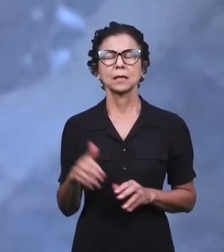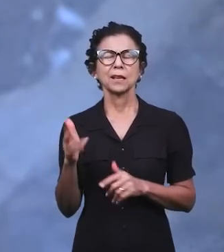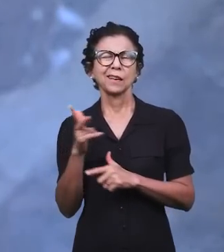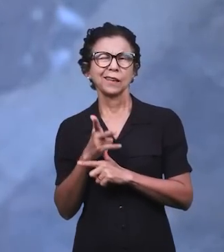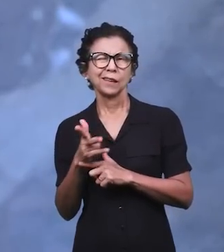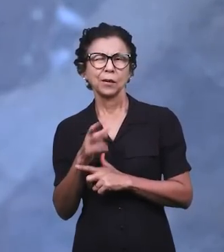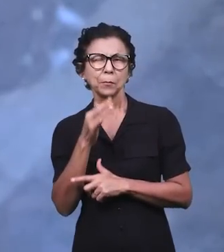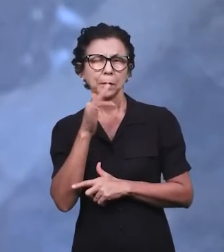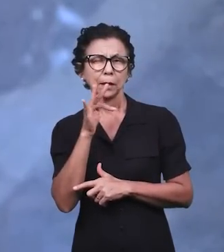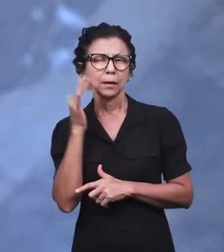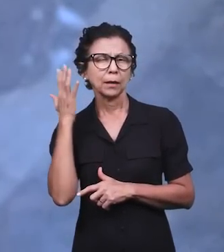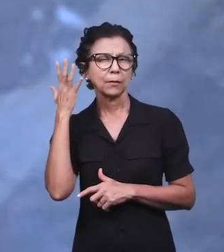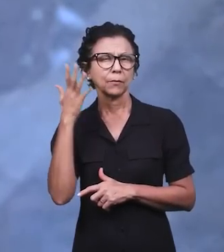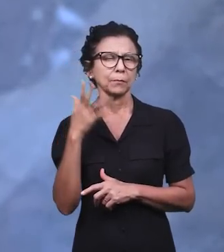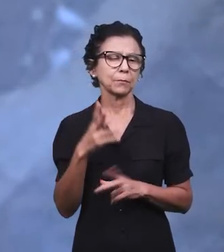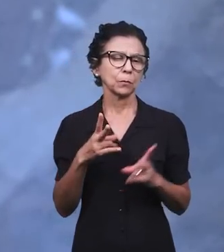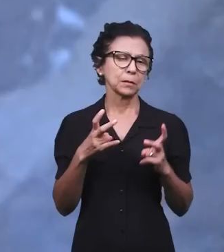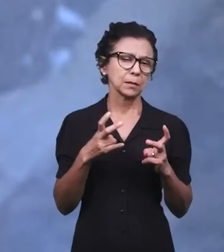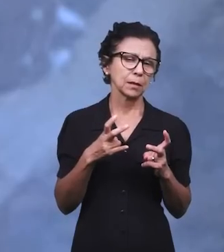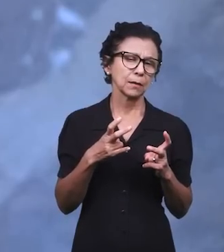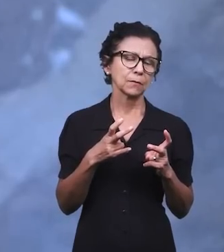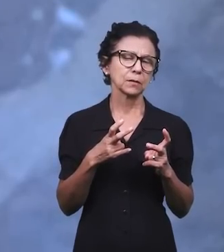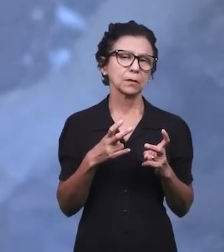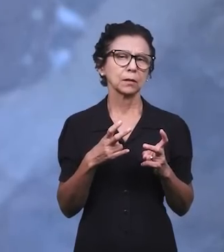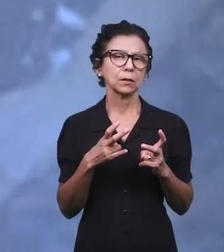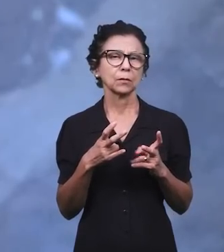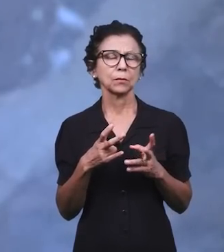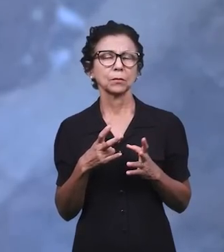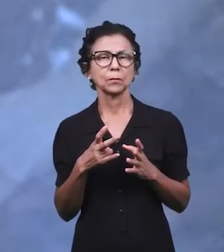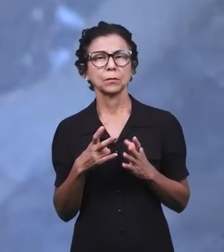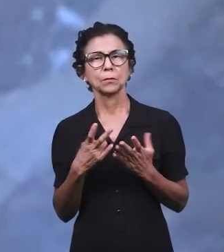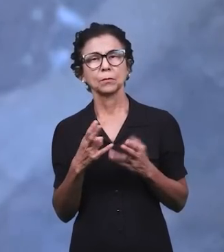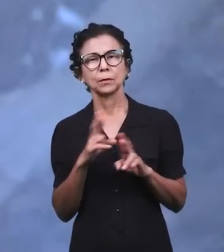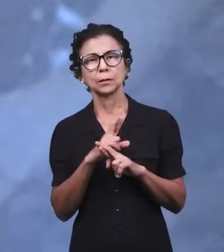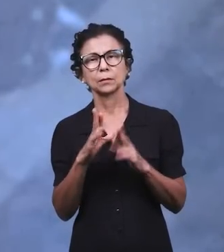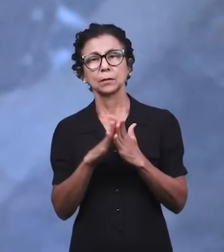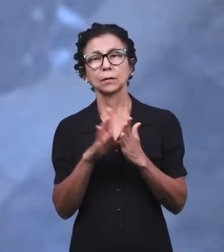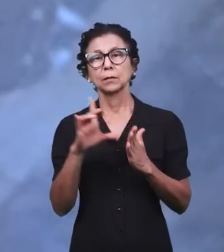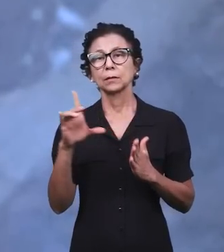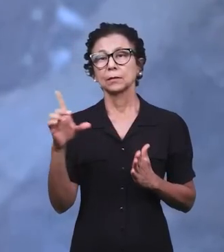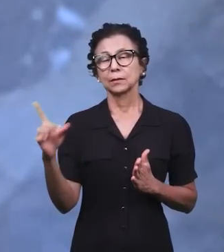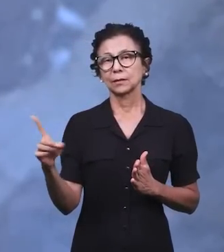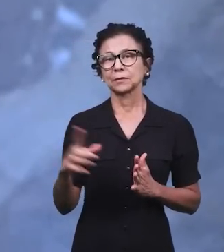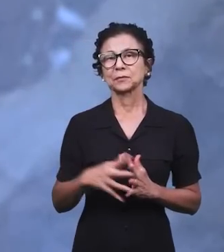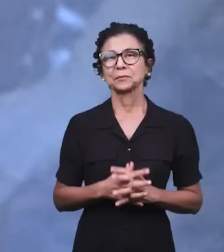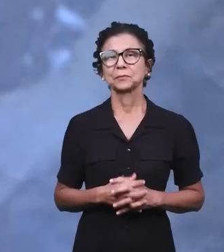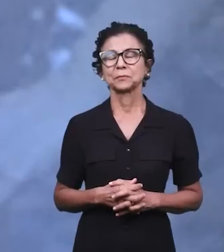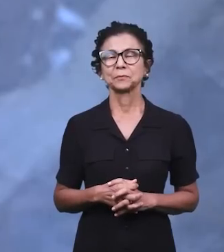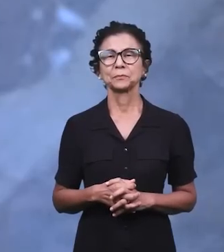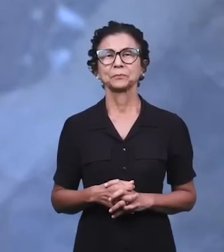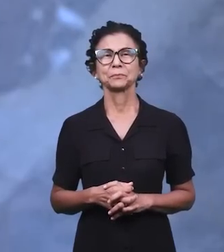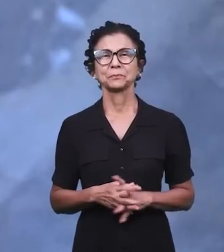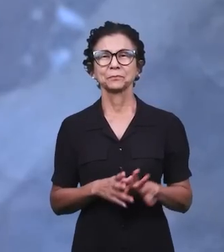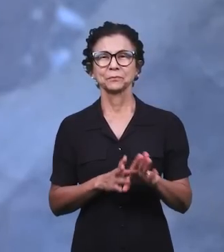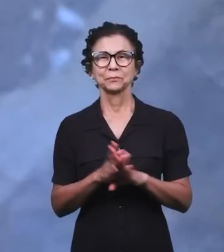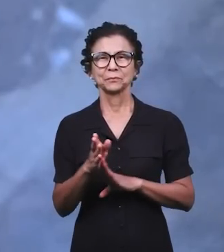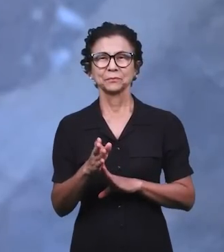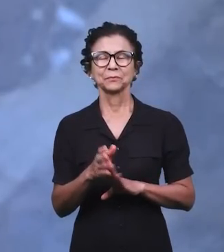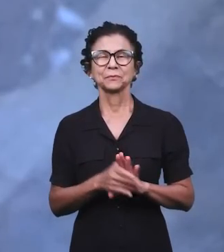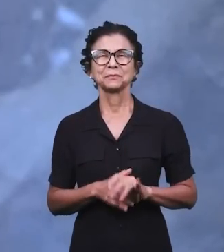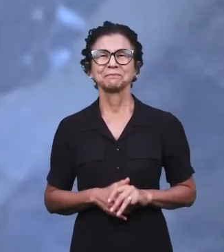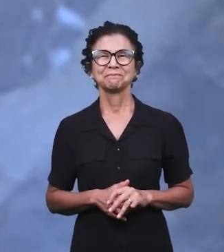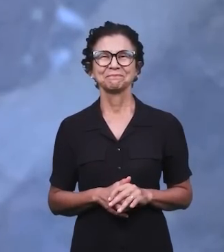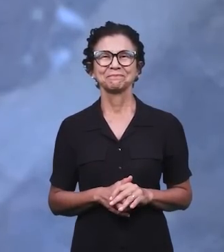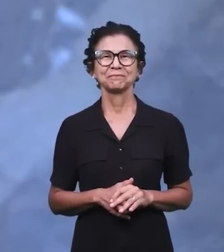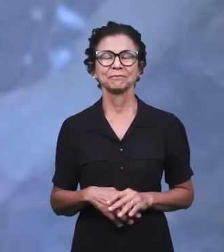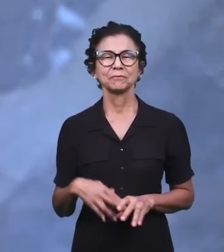breve observação, uma reflexão na palavra, para as nossas vidas. Então vamos ouvir a palavra do